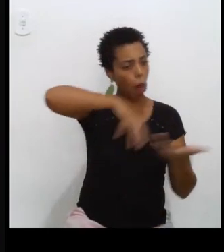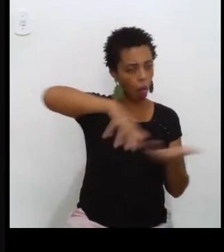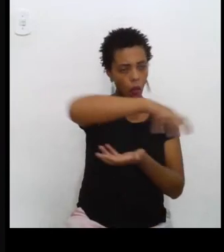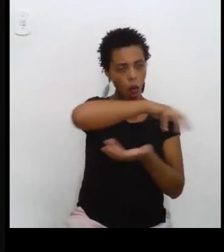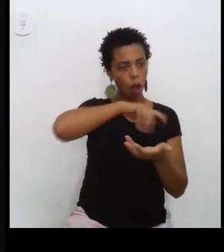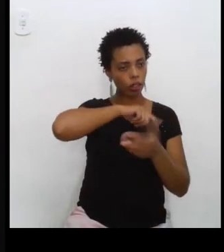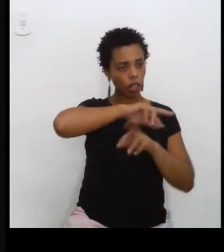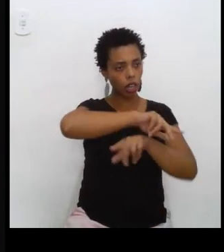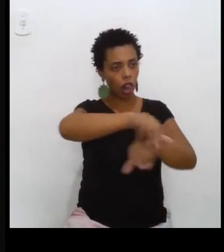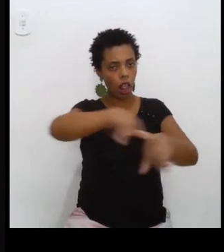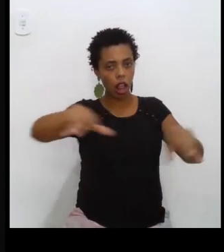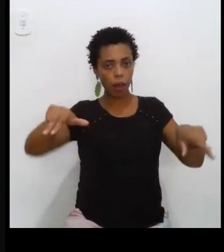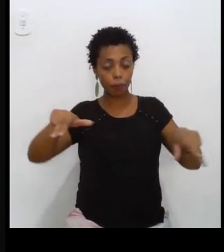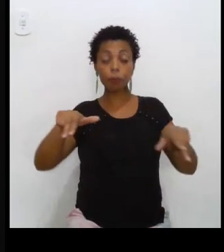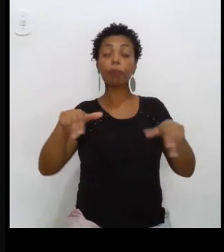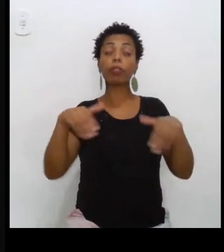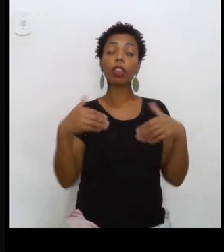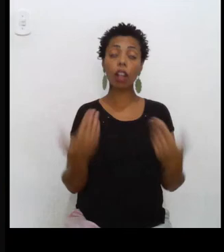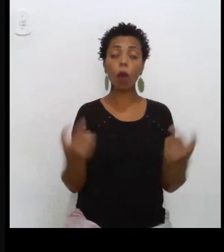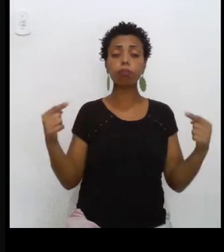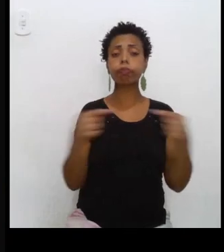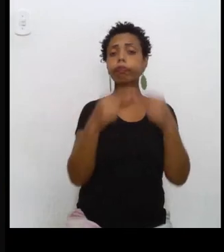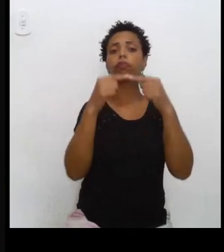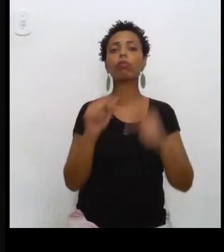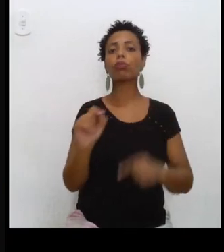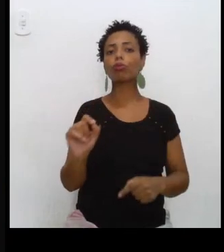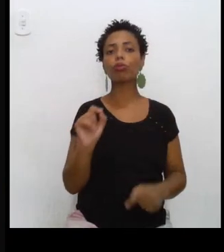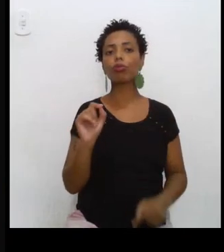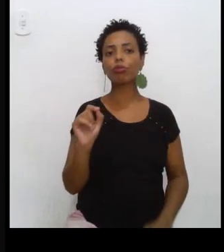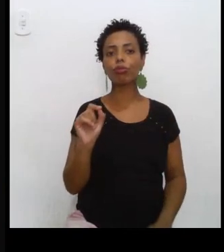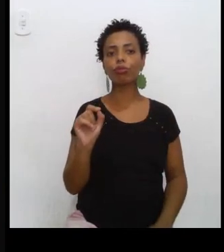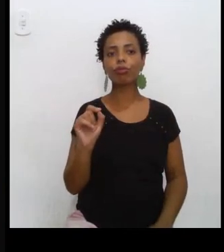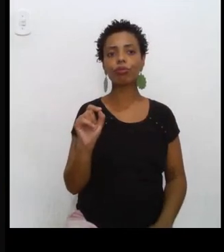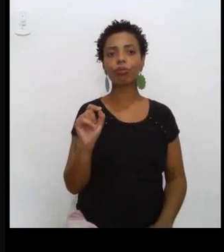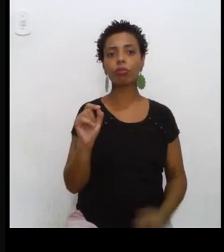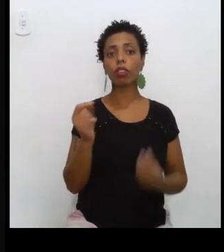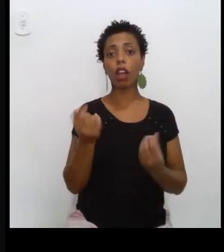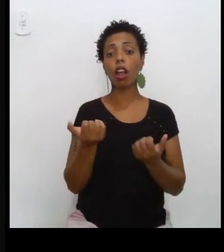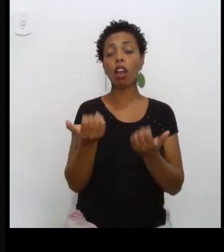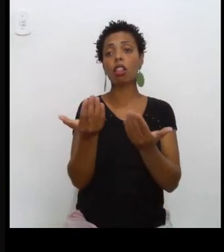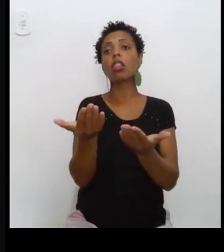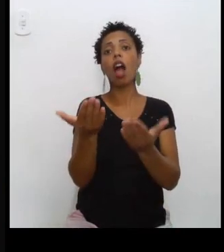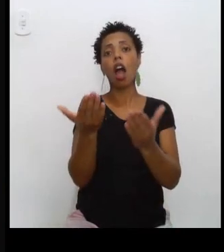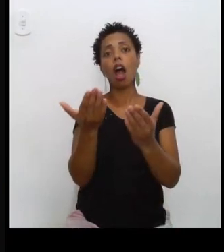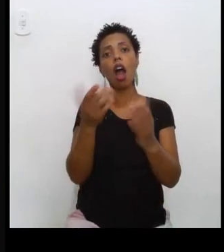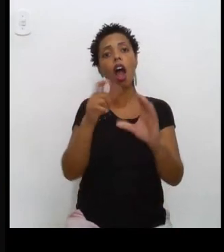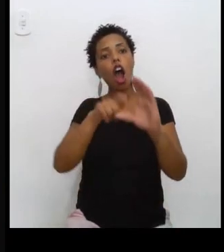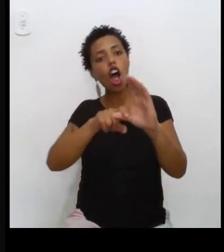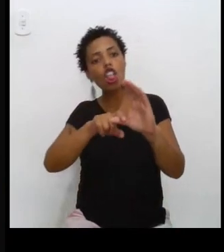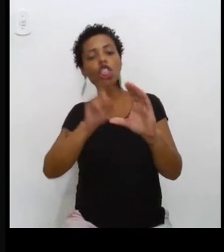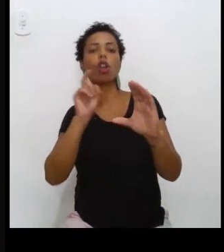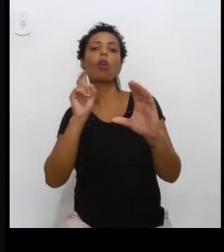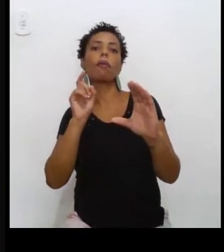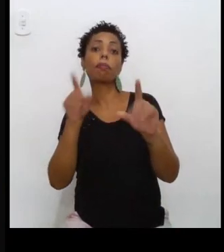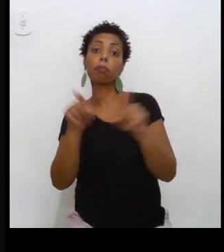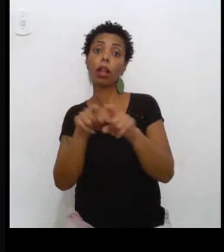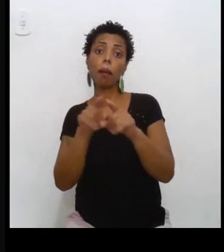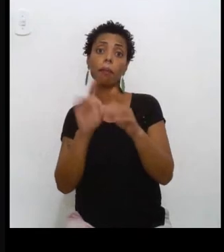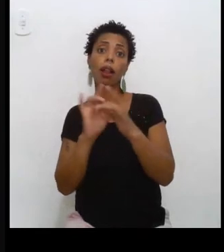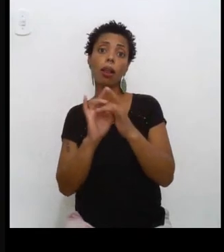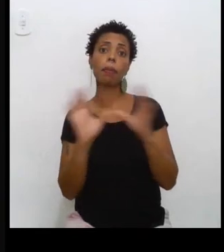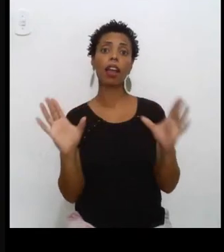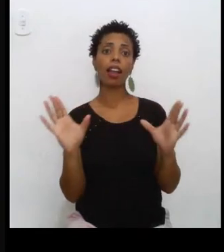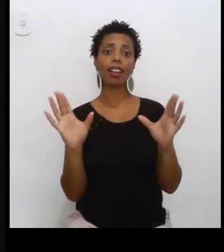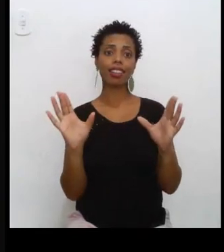ela tem a ver com uma promoção de autonomia e liberdade assim né que foram sistematicamente